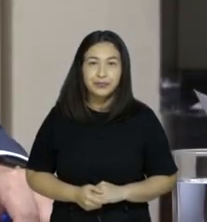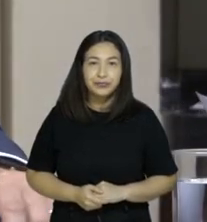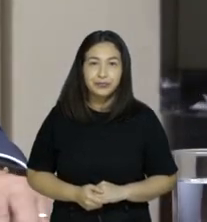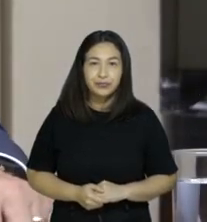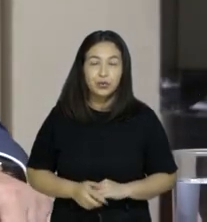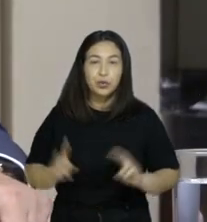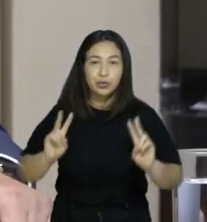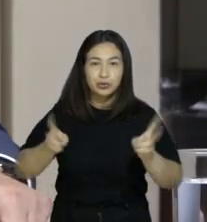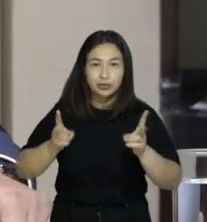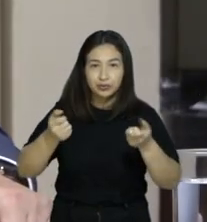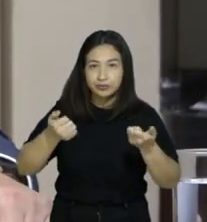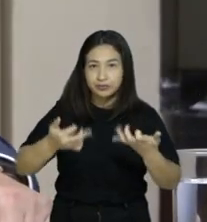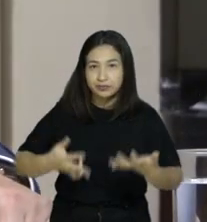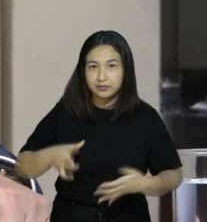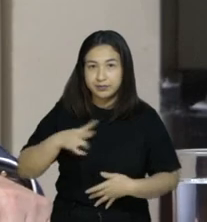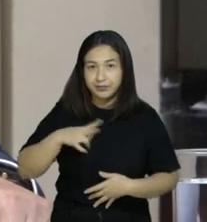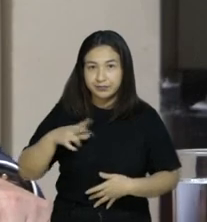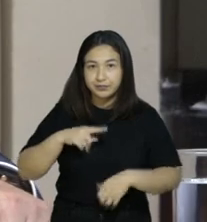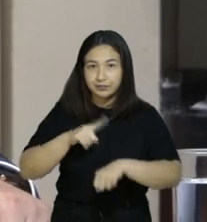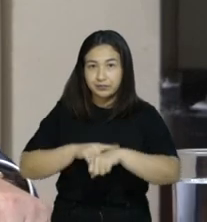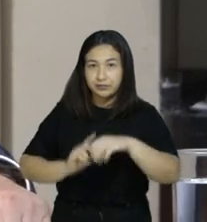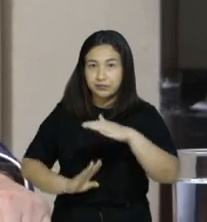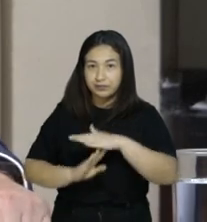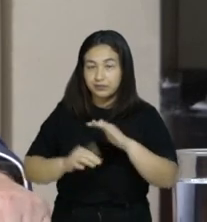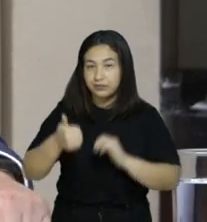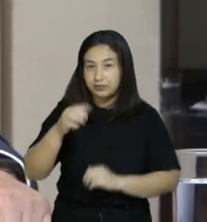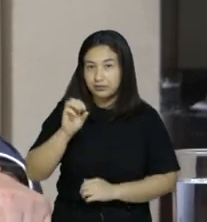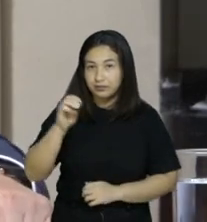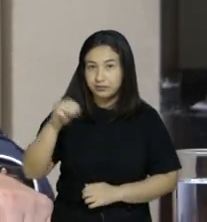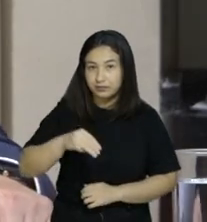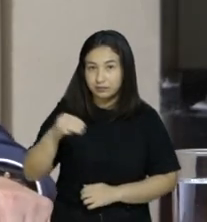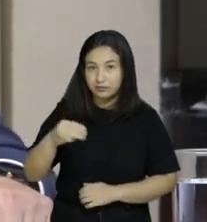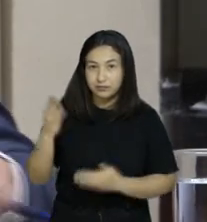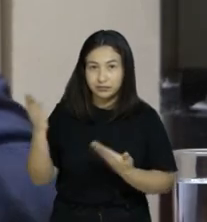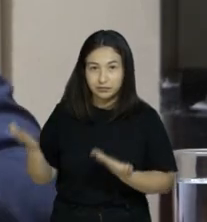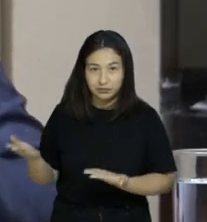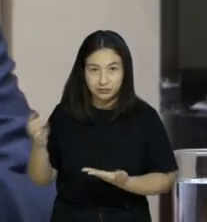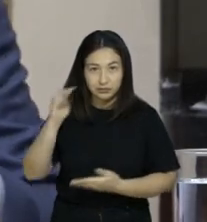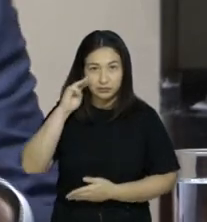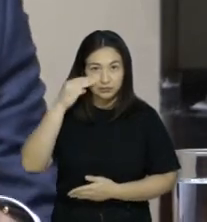Ainda em explicações pessoais, pelo tempo de até 10 minutos, fará uso da palavra o deputado Matheus Cadorim.